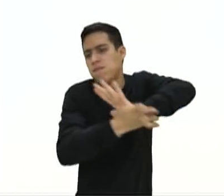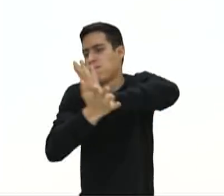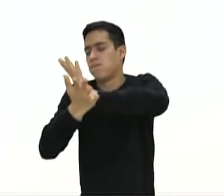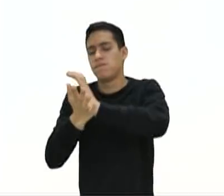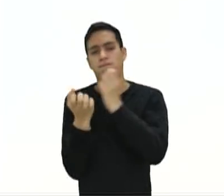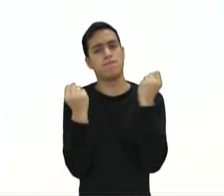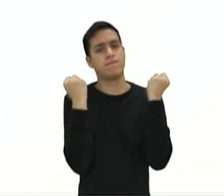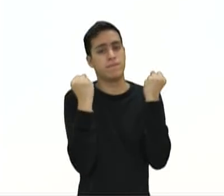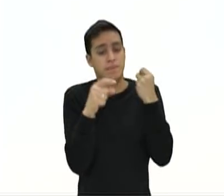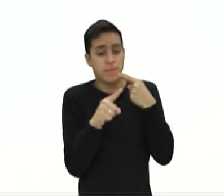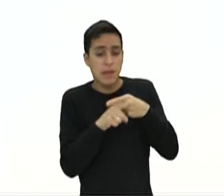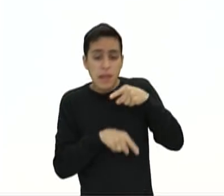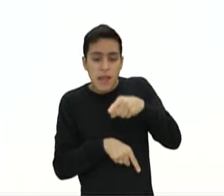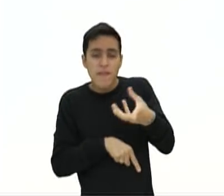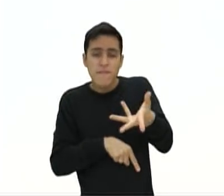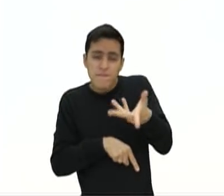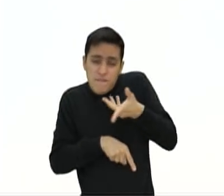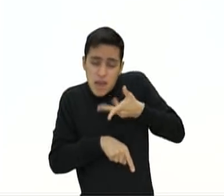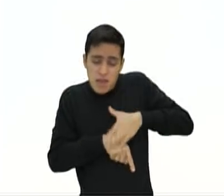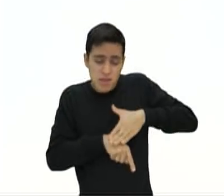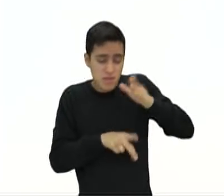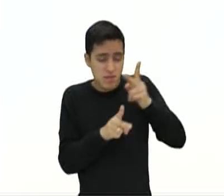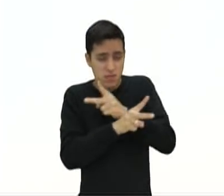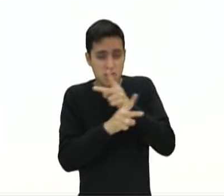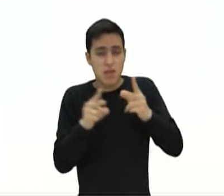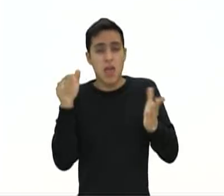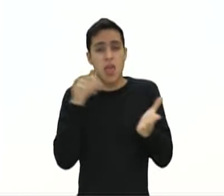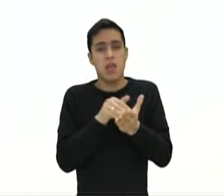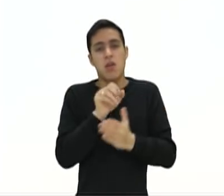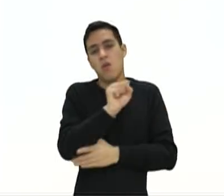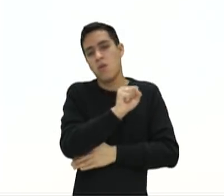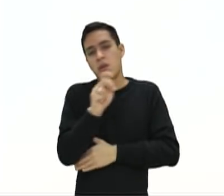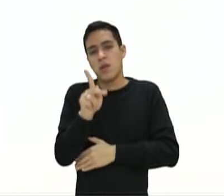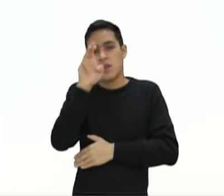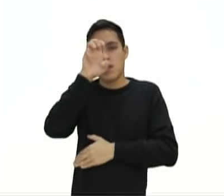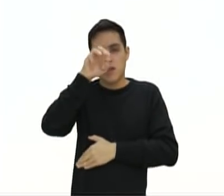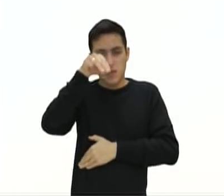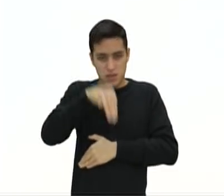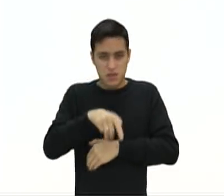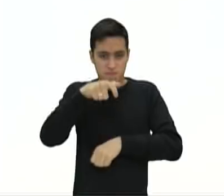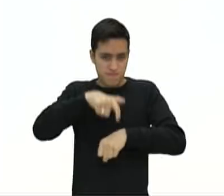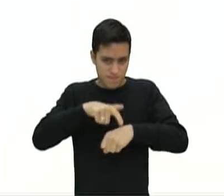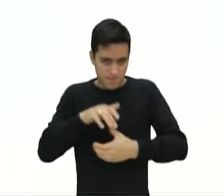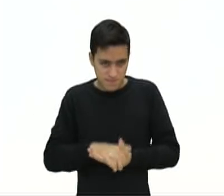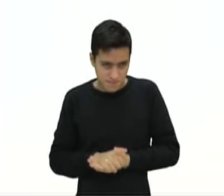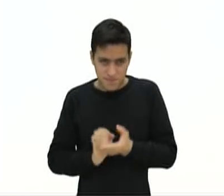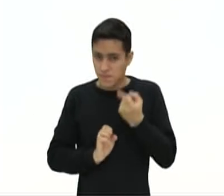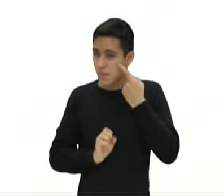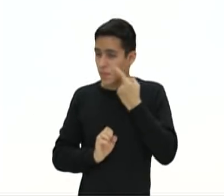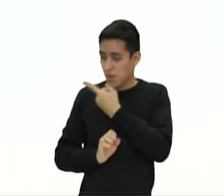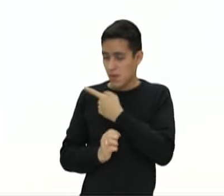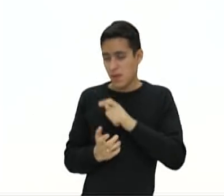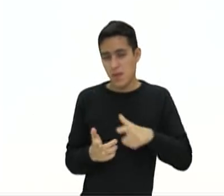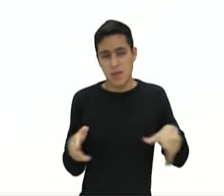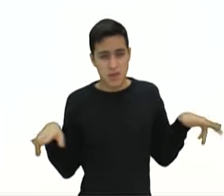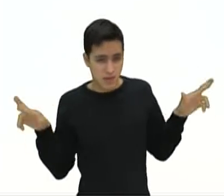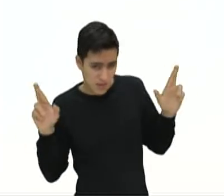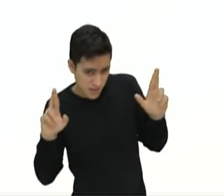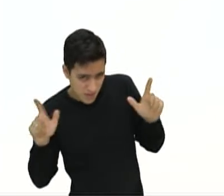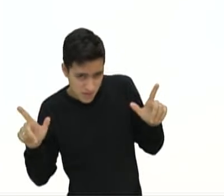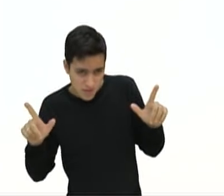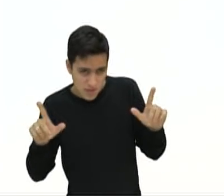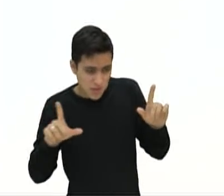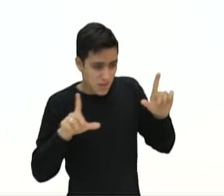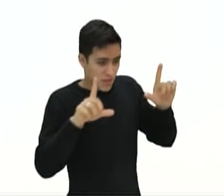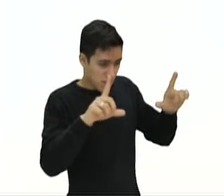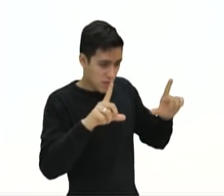maior, já que os seus ventos podem chegar até a 800 km por hora. Observem a diferença da imagem entre